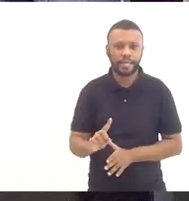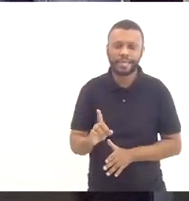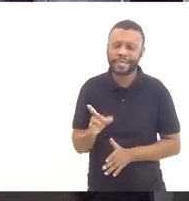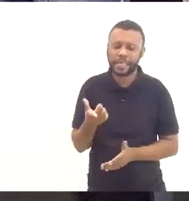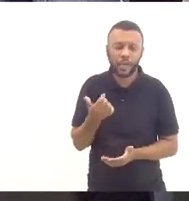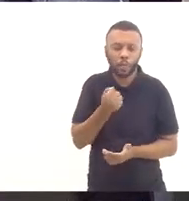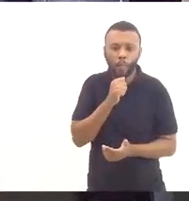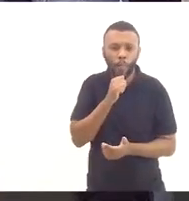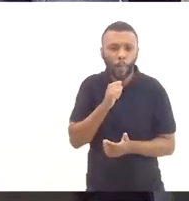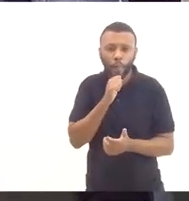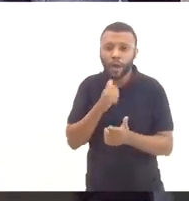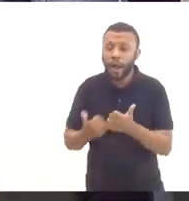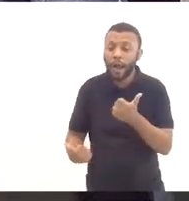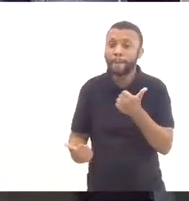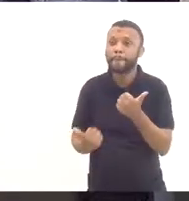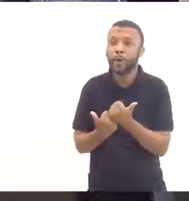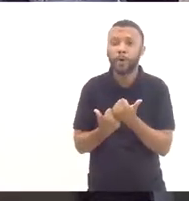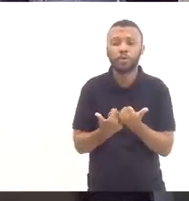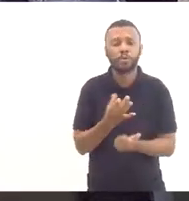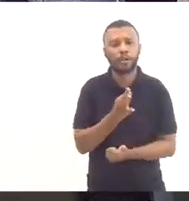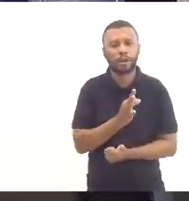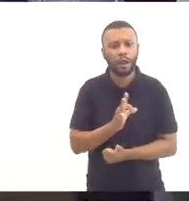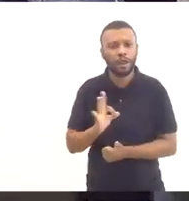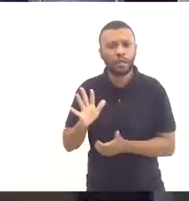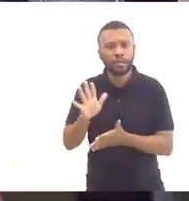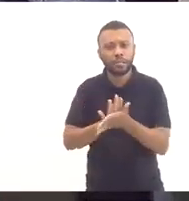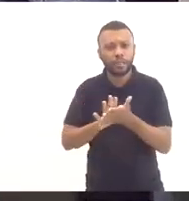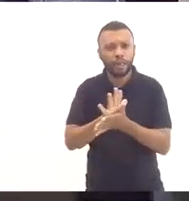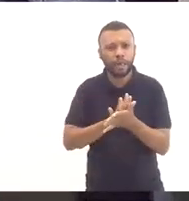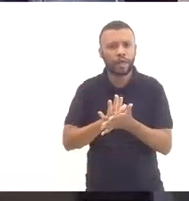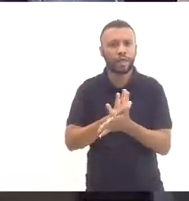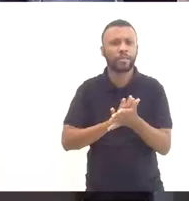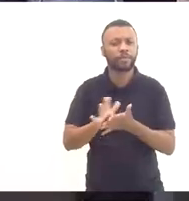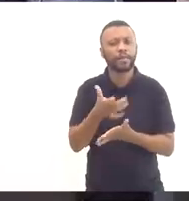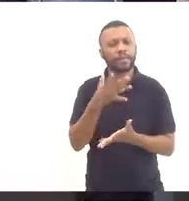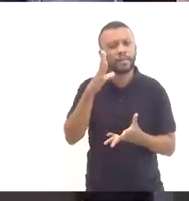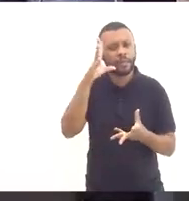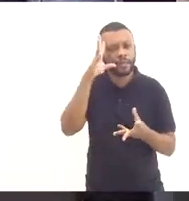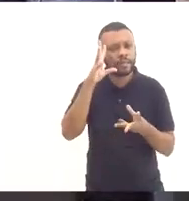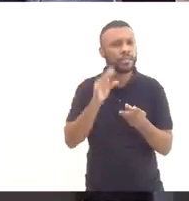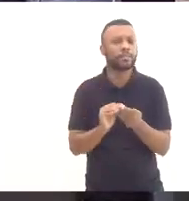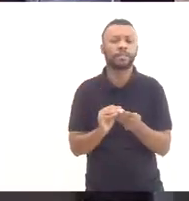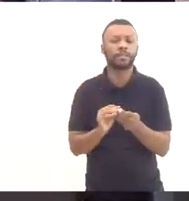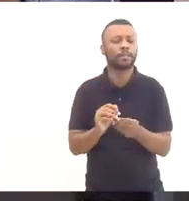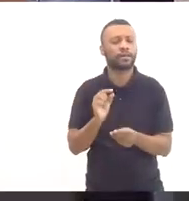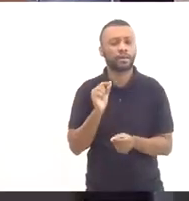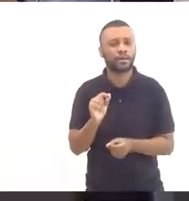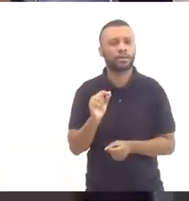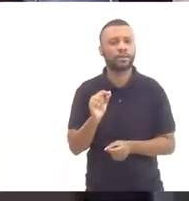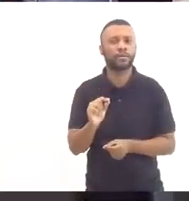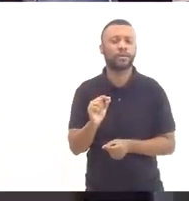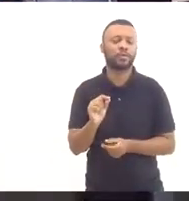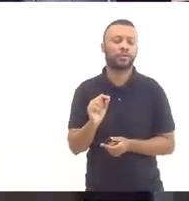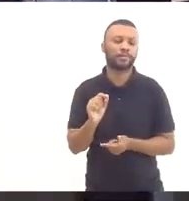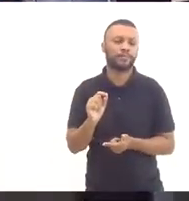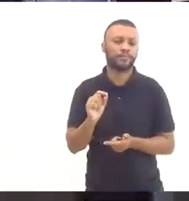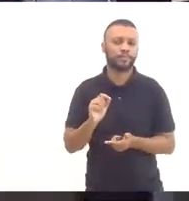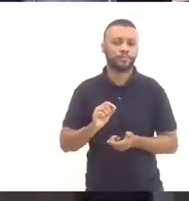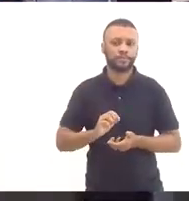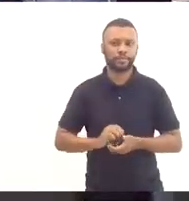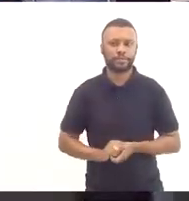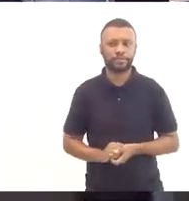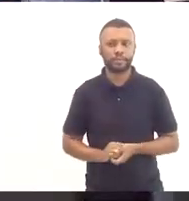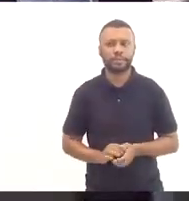não tenho apoio nenhum nenhum eu queria entender dele semente cima